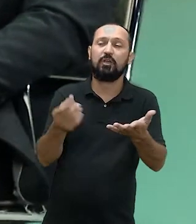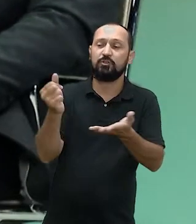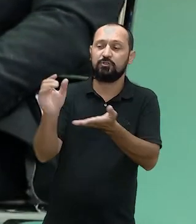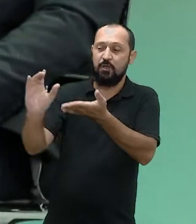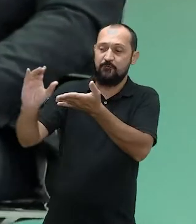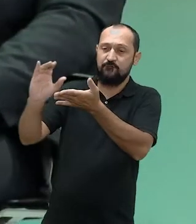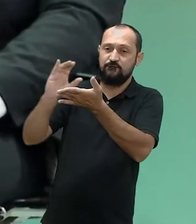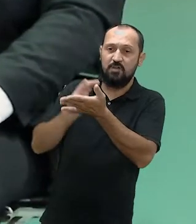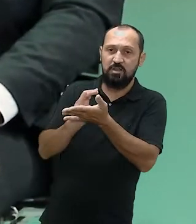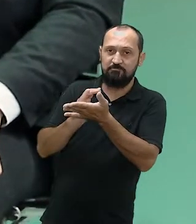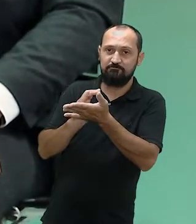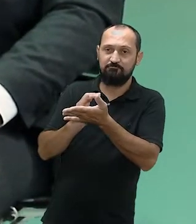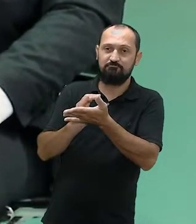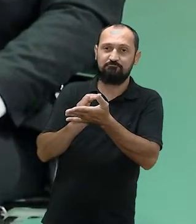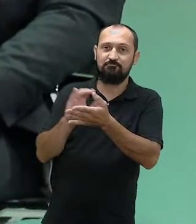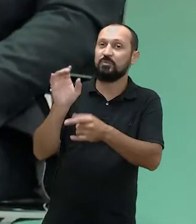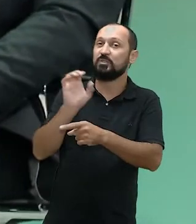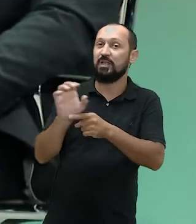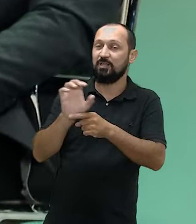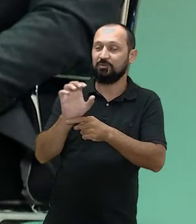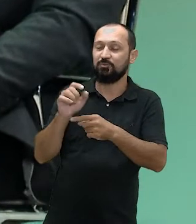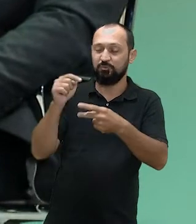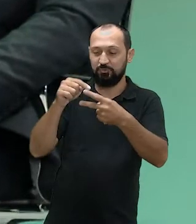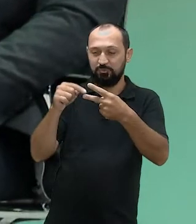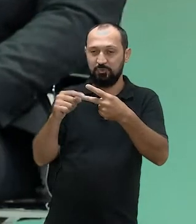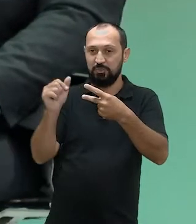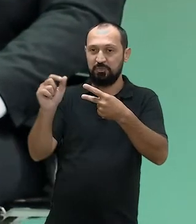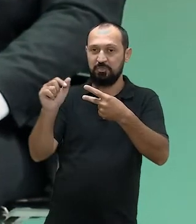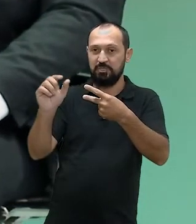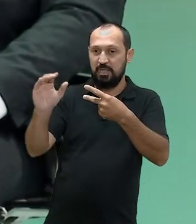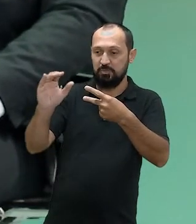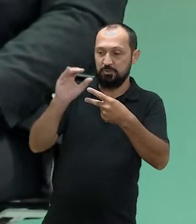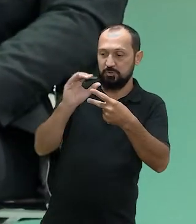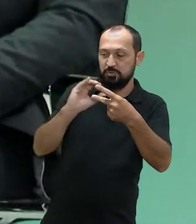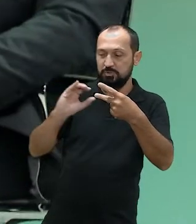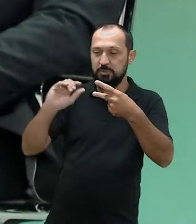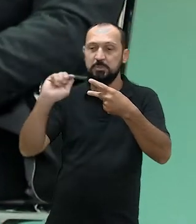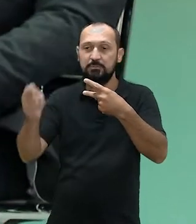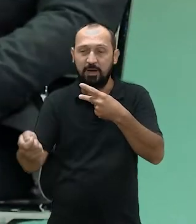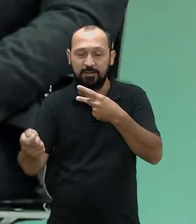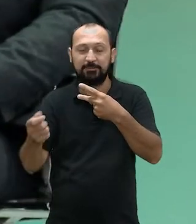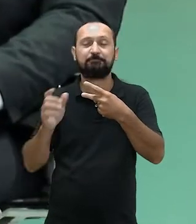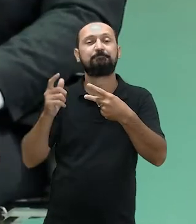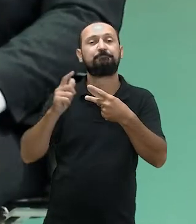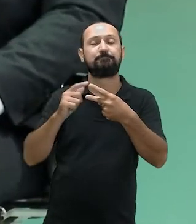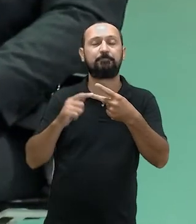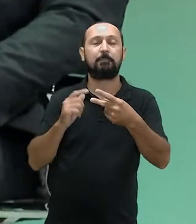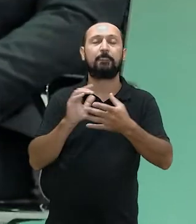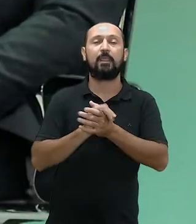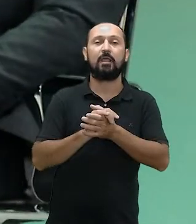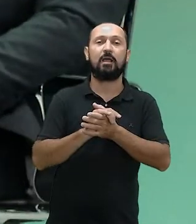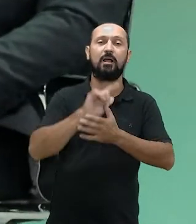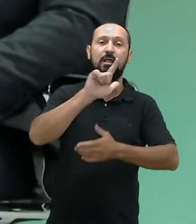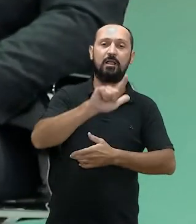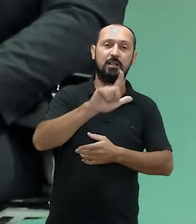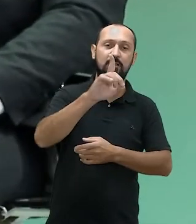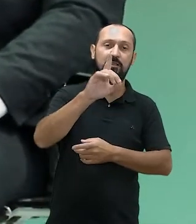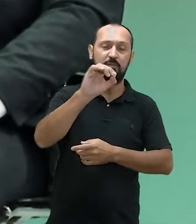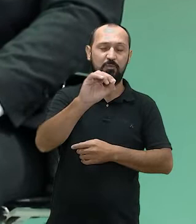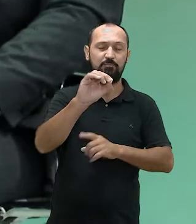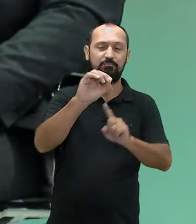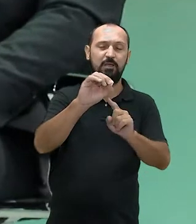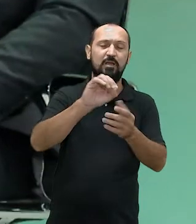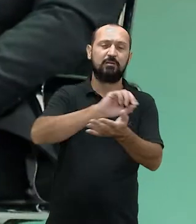as receitas e as despesas do Estado, aonde você vai ter uma peça orçamentária. A LDO ela